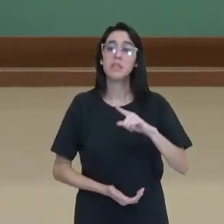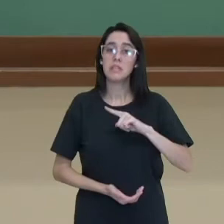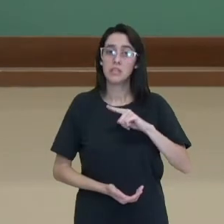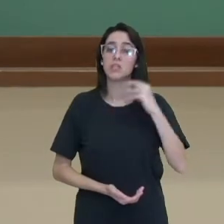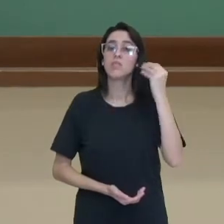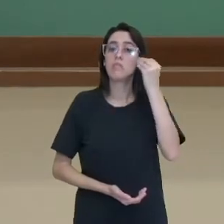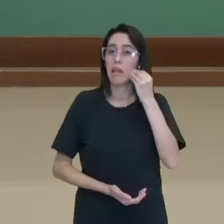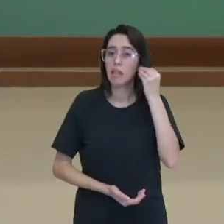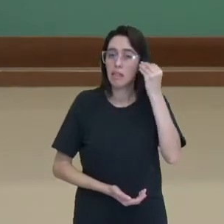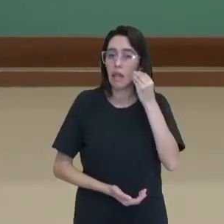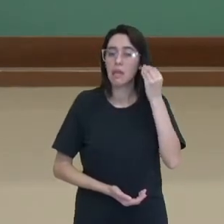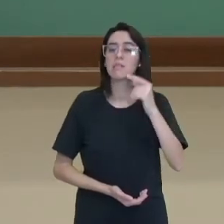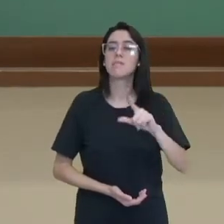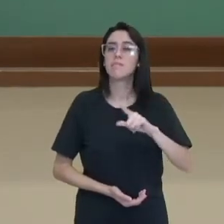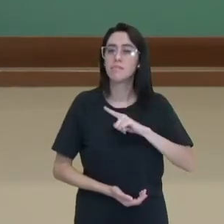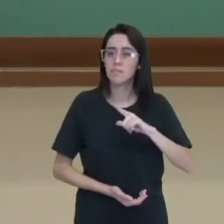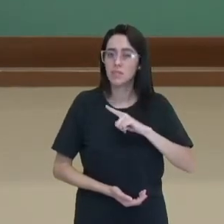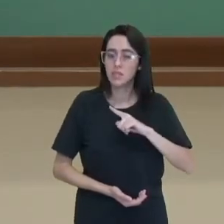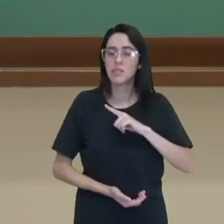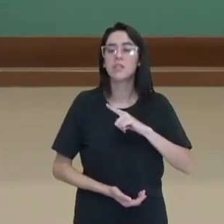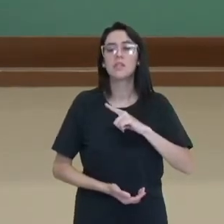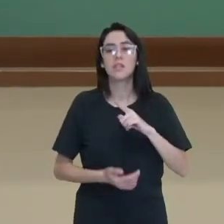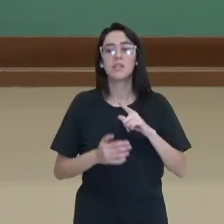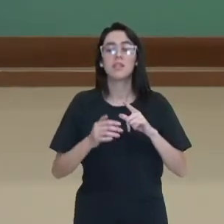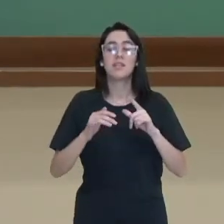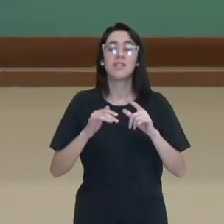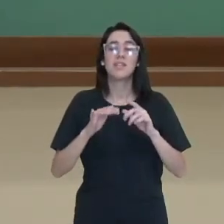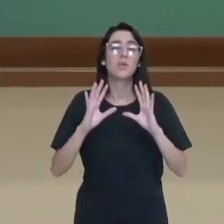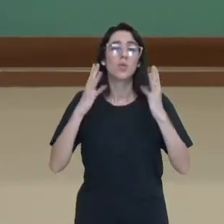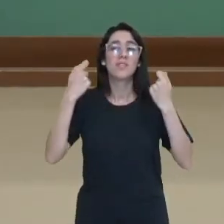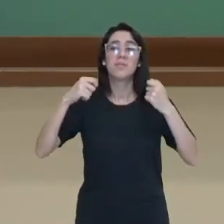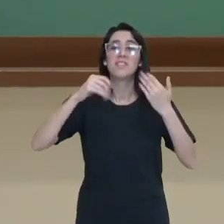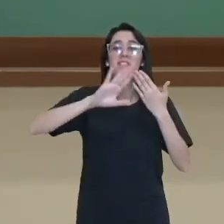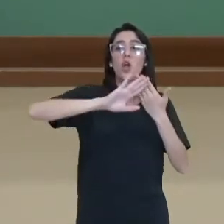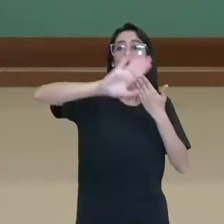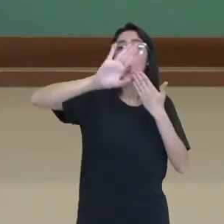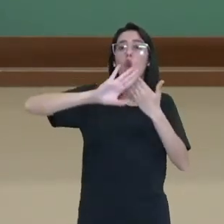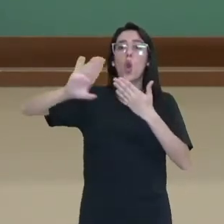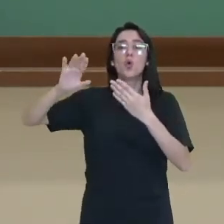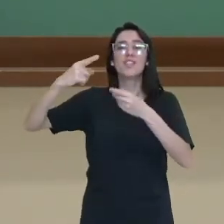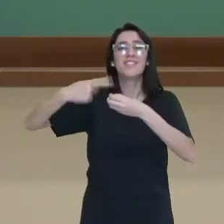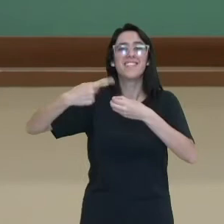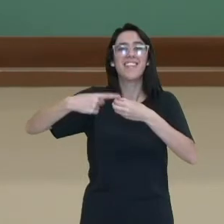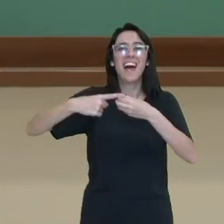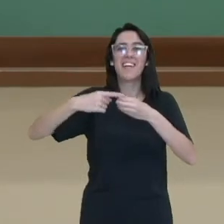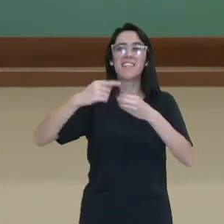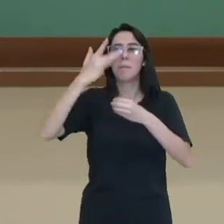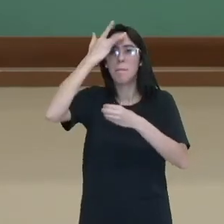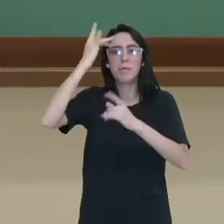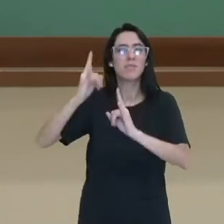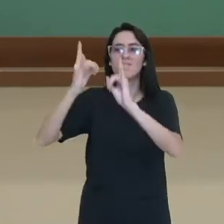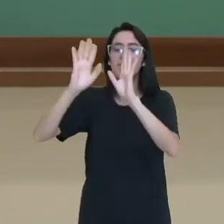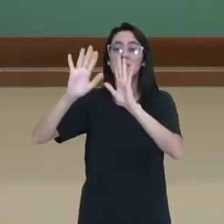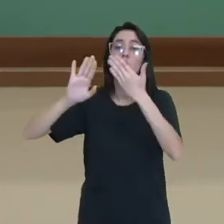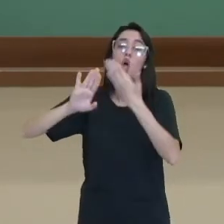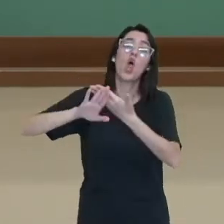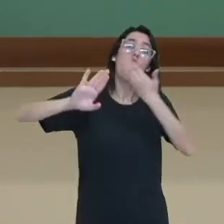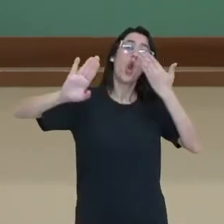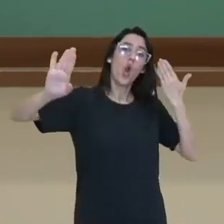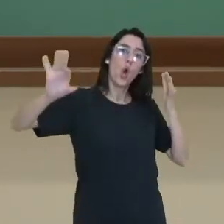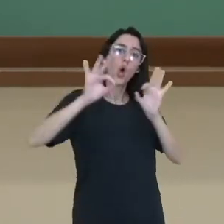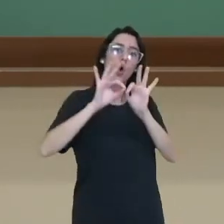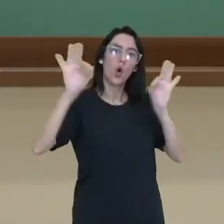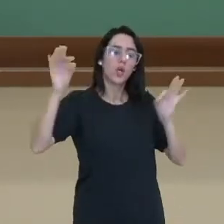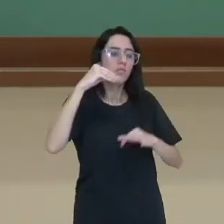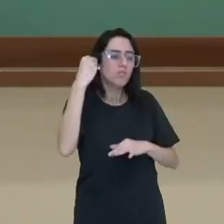ser longe de grandes aglomerados urbanos. E nada mais útil do que uma